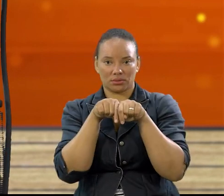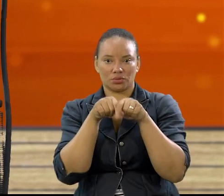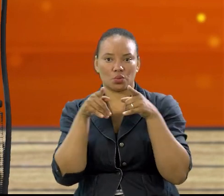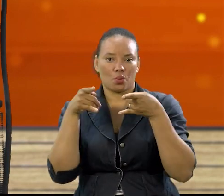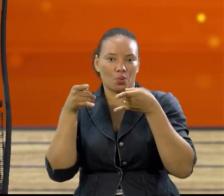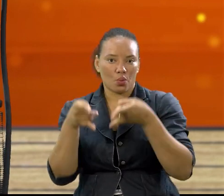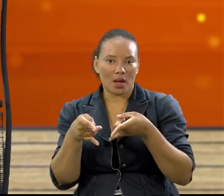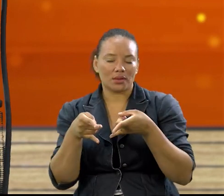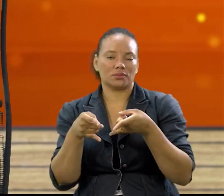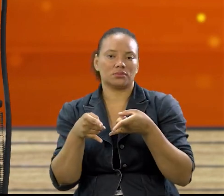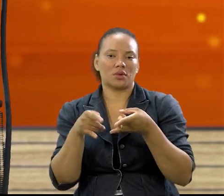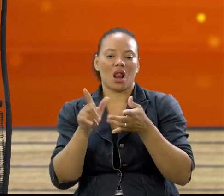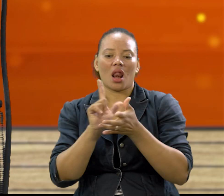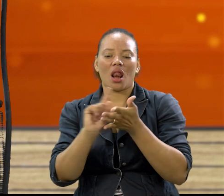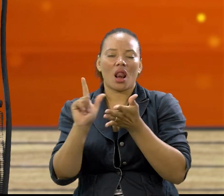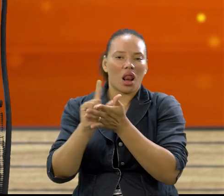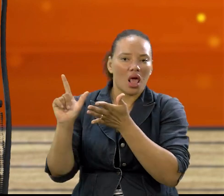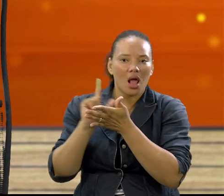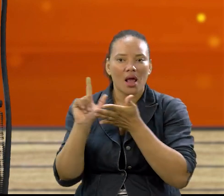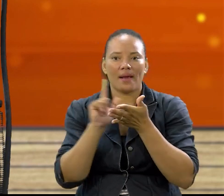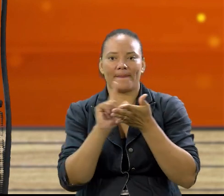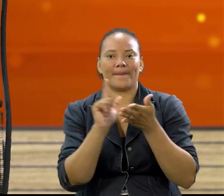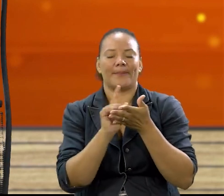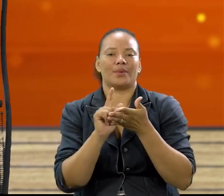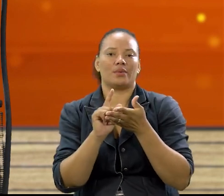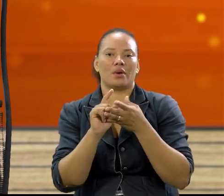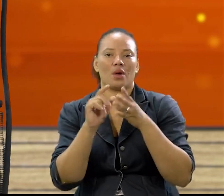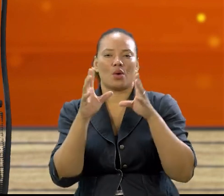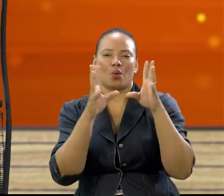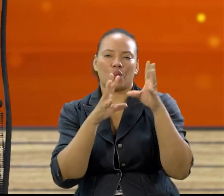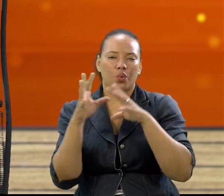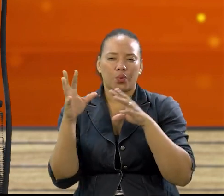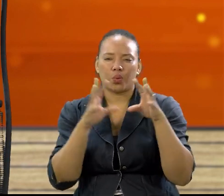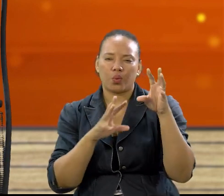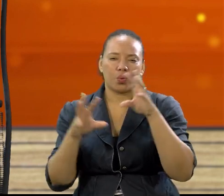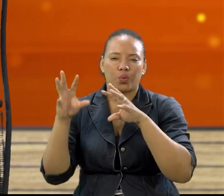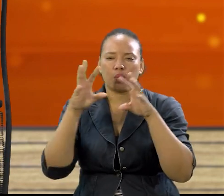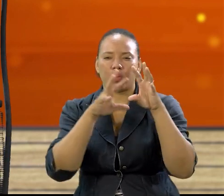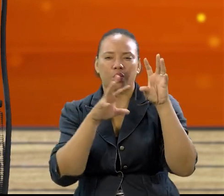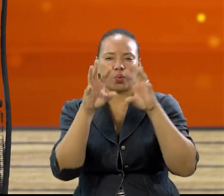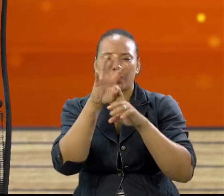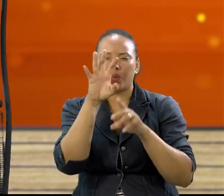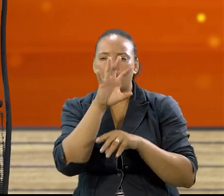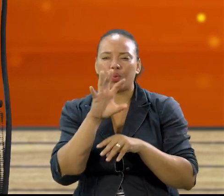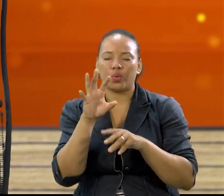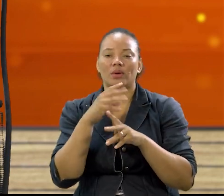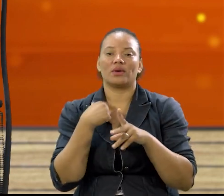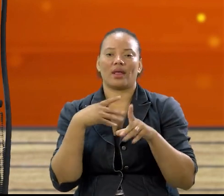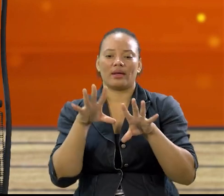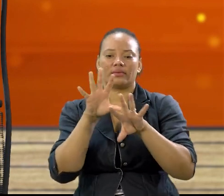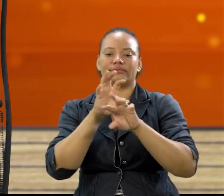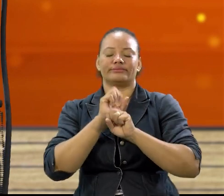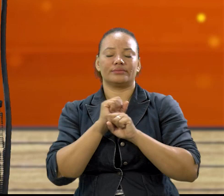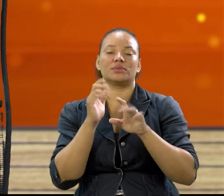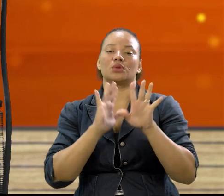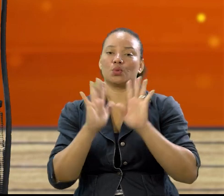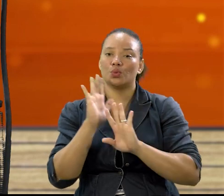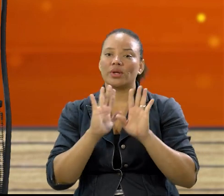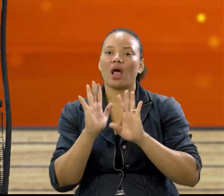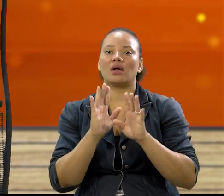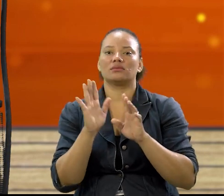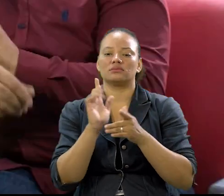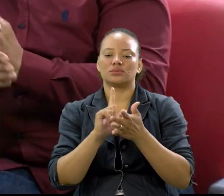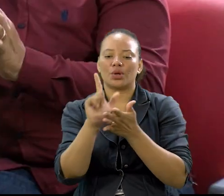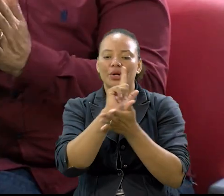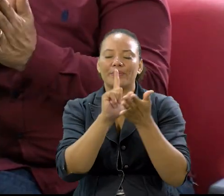eh ou local Limpo longe um pouco de Poeiras de contaminações que podem estar afetando isso ainda